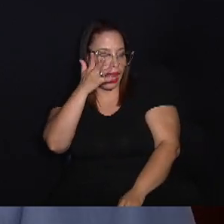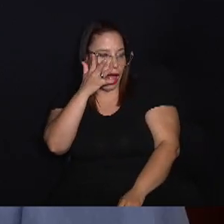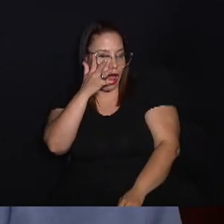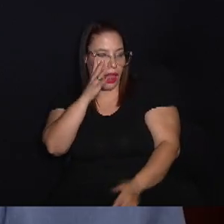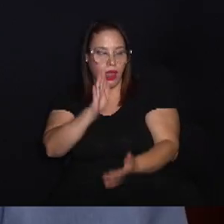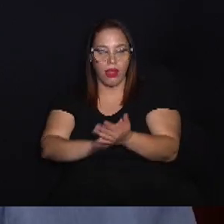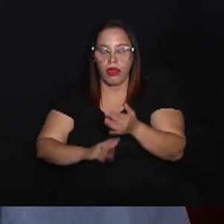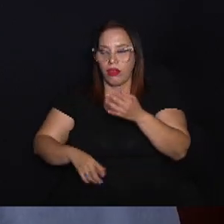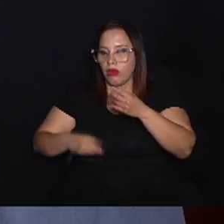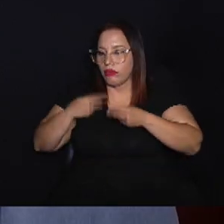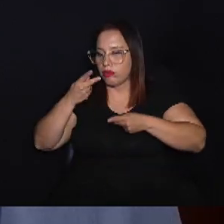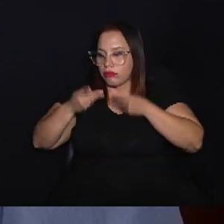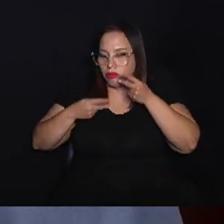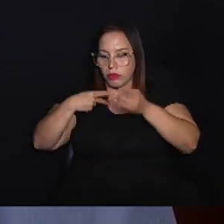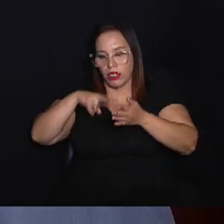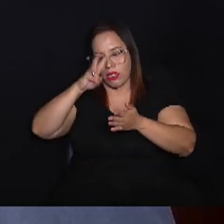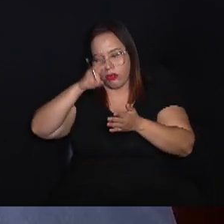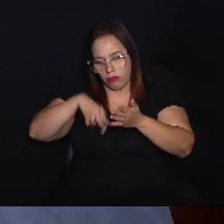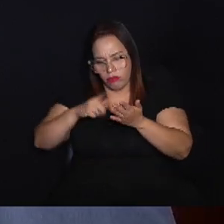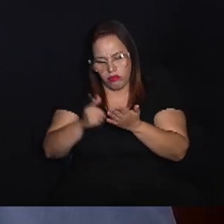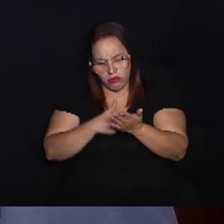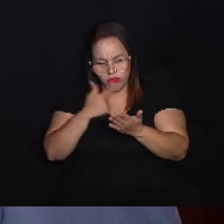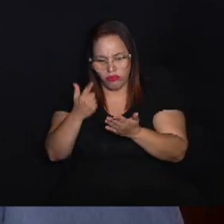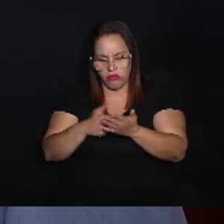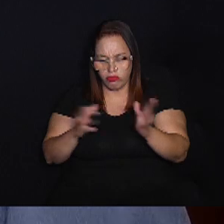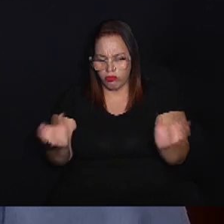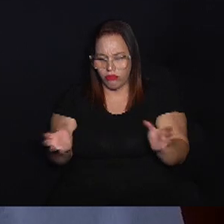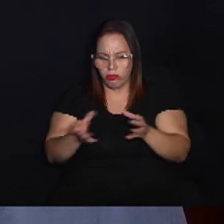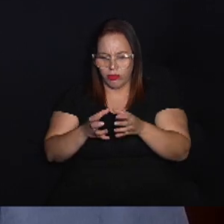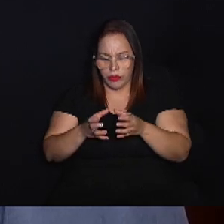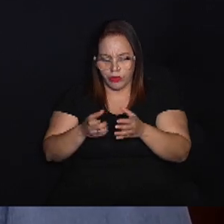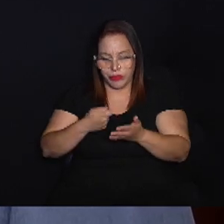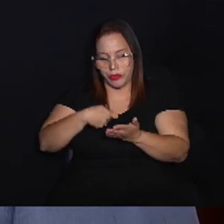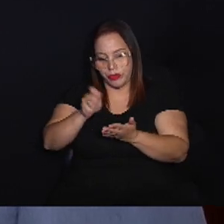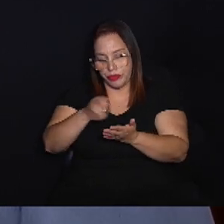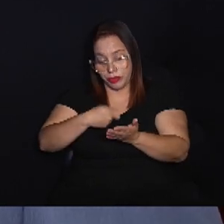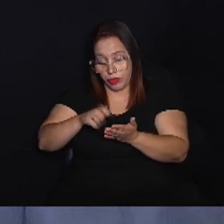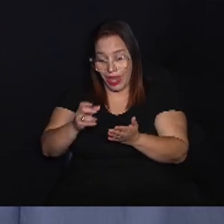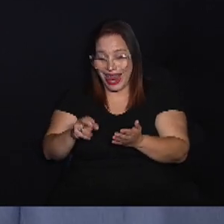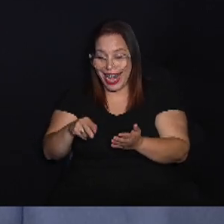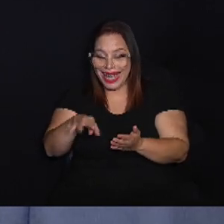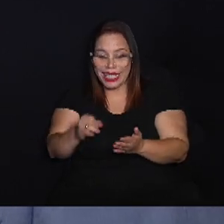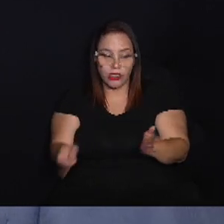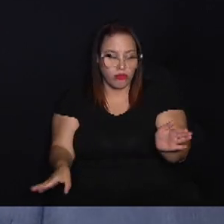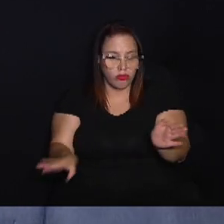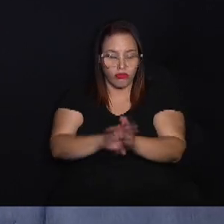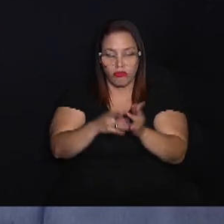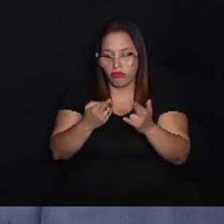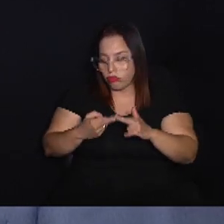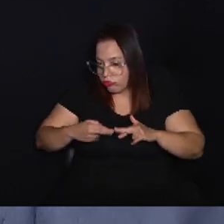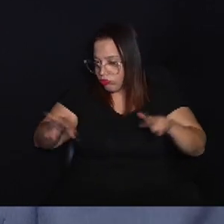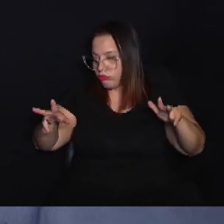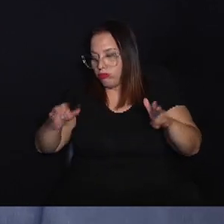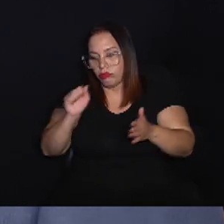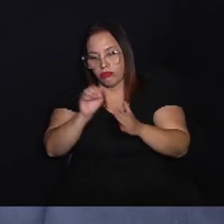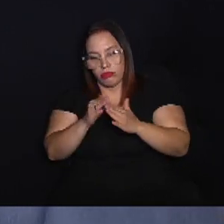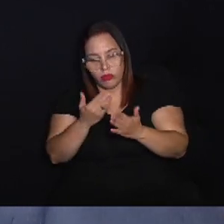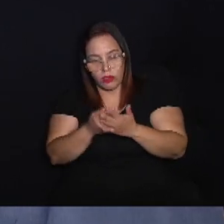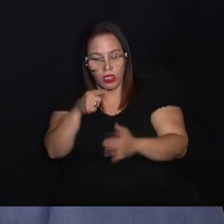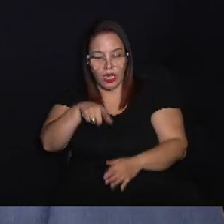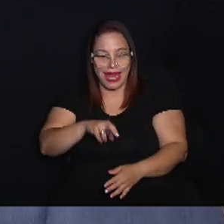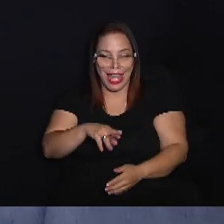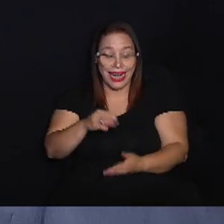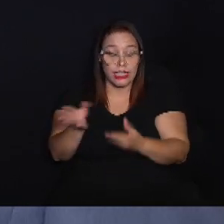comentários de livros, essas coisas, reunindo escritores. Então as letras que entram aqui Diferente de outras academias, aqui são